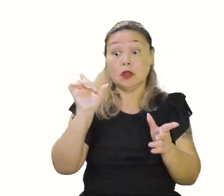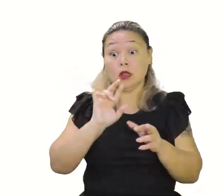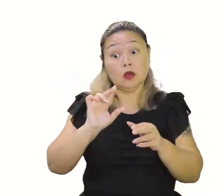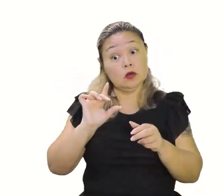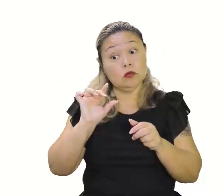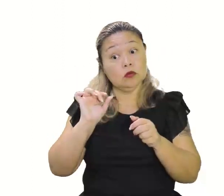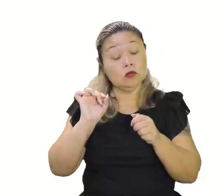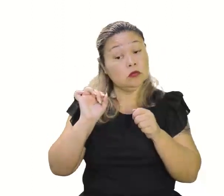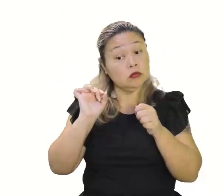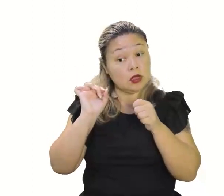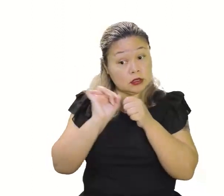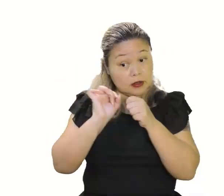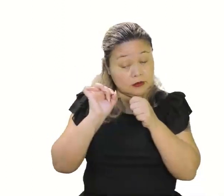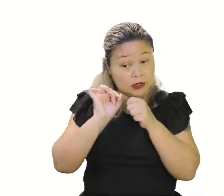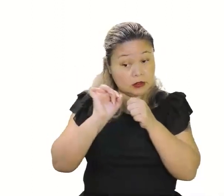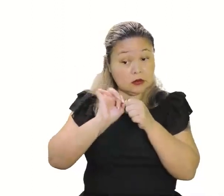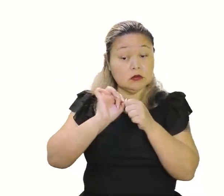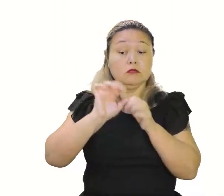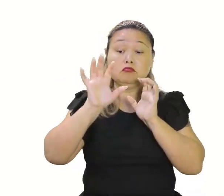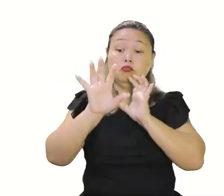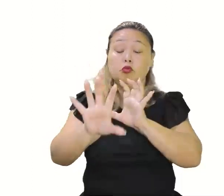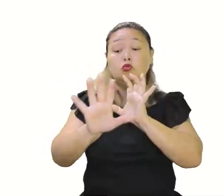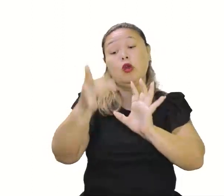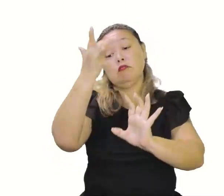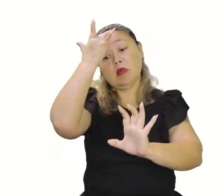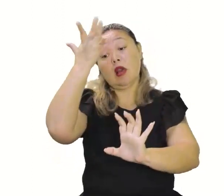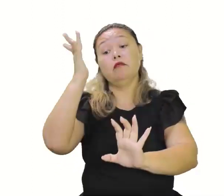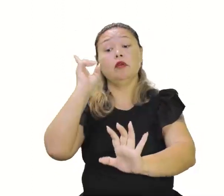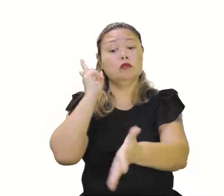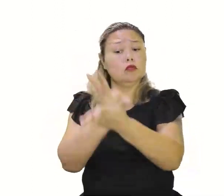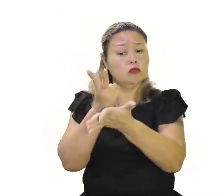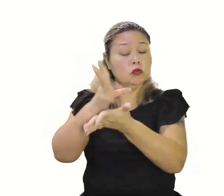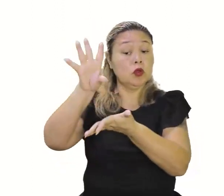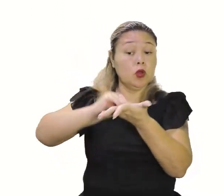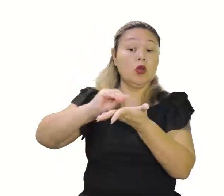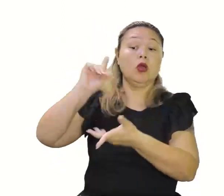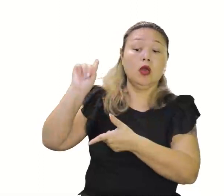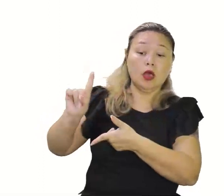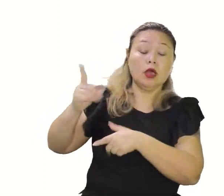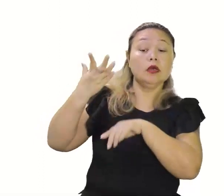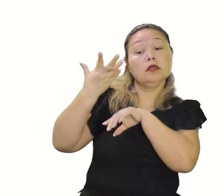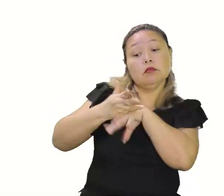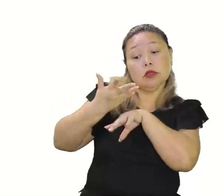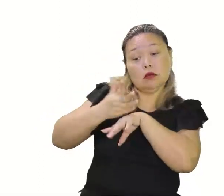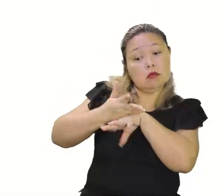Se você aprendeu de uma maneira que você acha mais fácil, não muda. Essa aqui é uma maneira bem prática